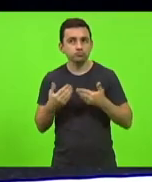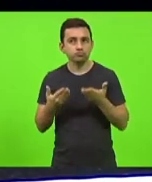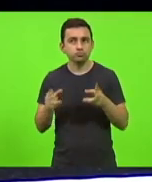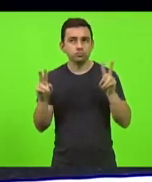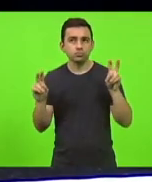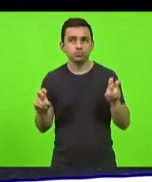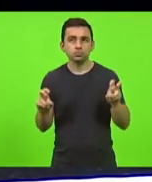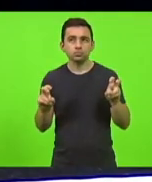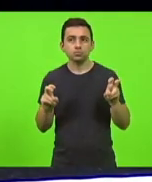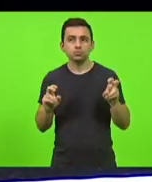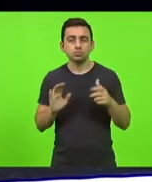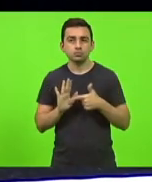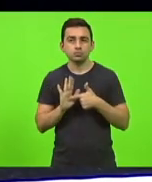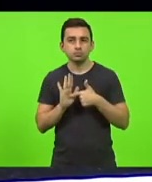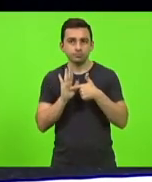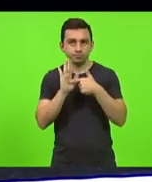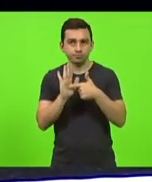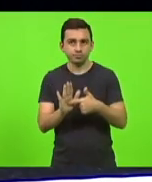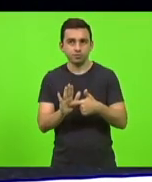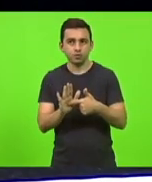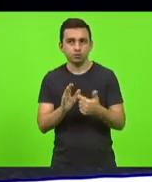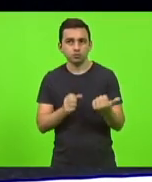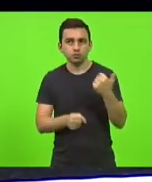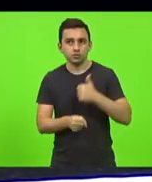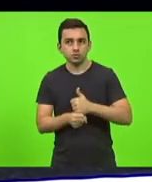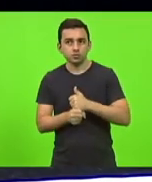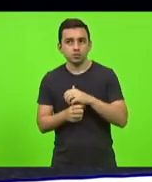apresenta um substitutivo, né?